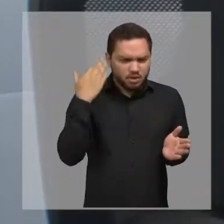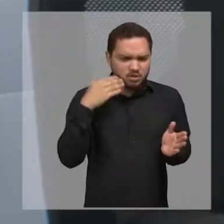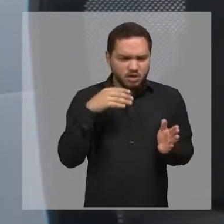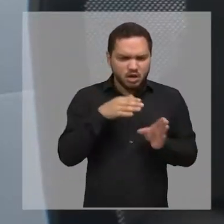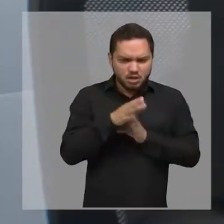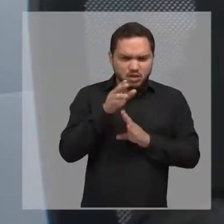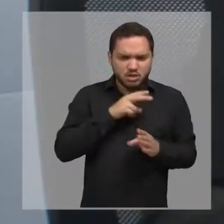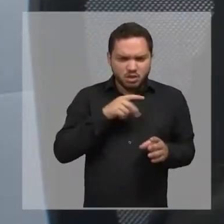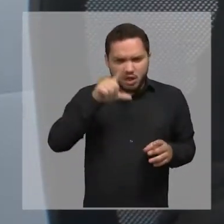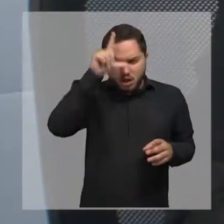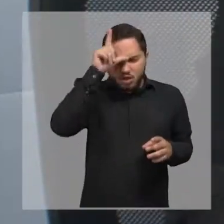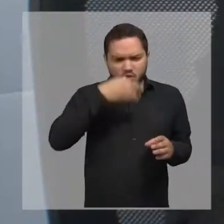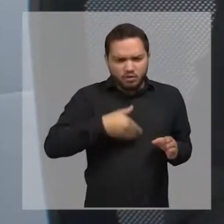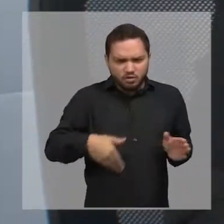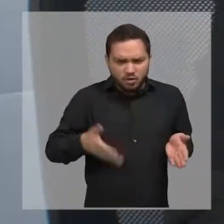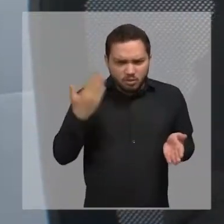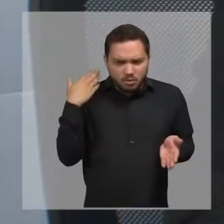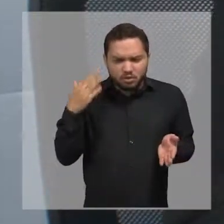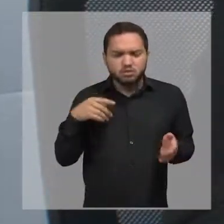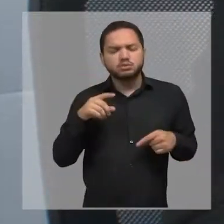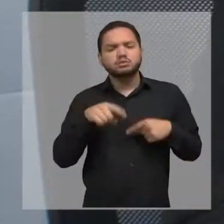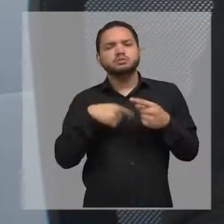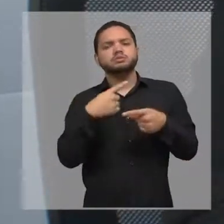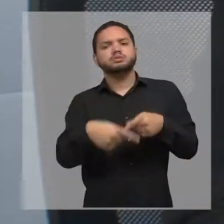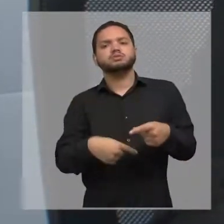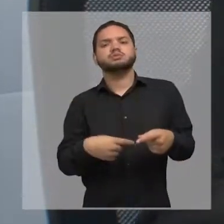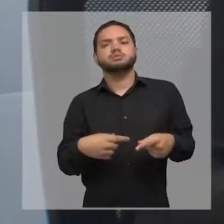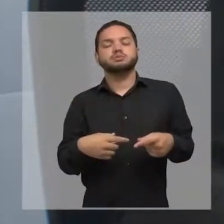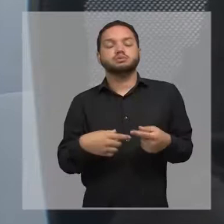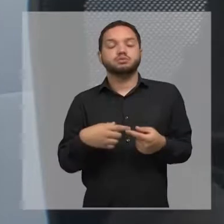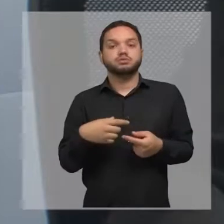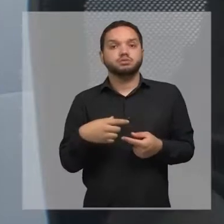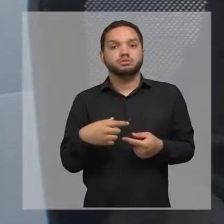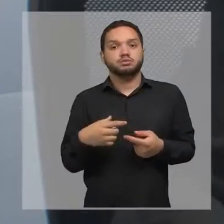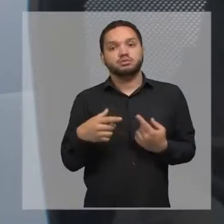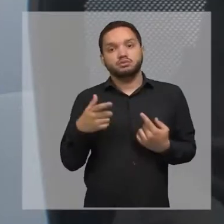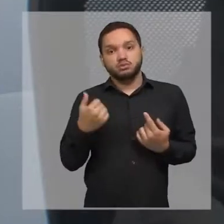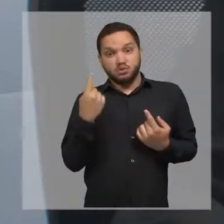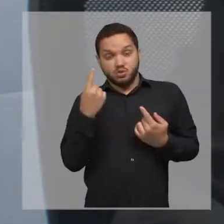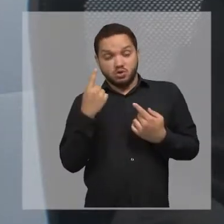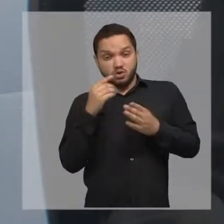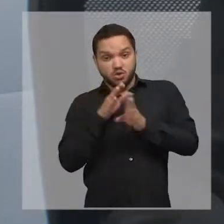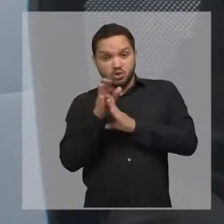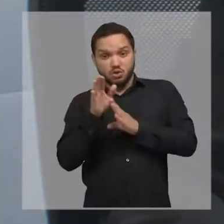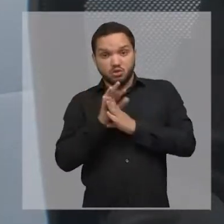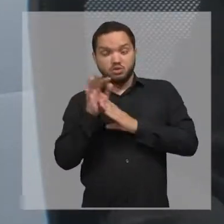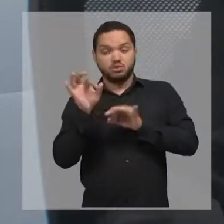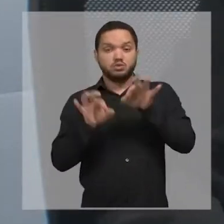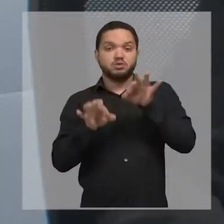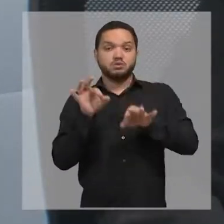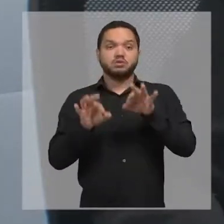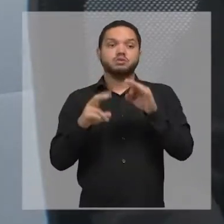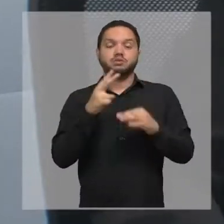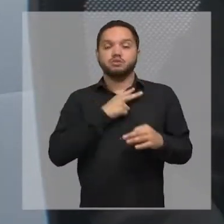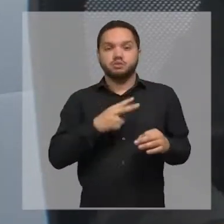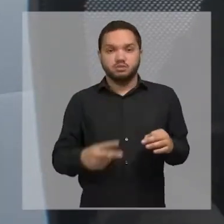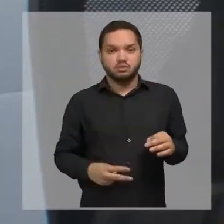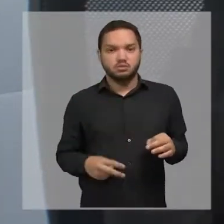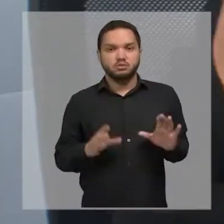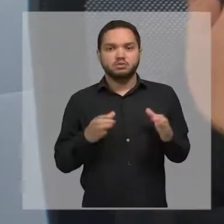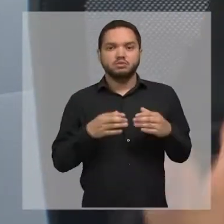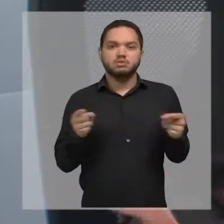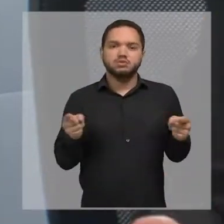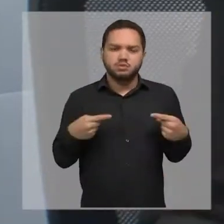assessor de um líder de governo, né? E depois você passou para a experiência de ser um assessor jurídico de